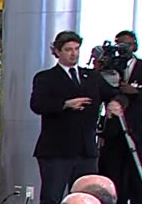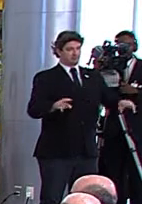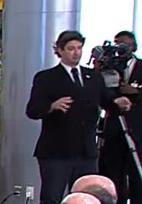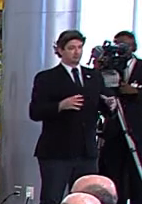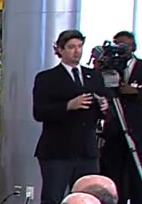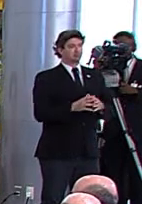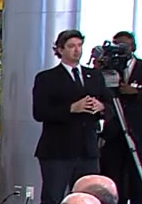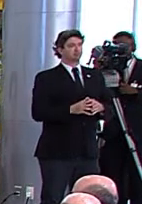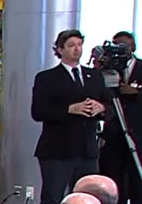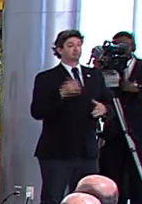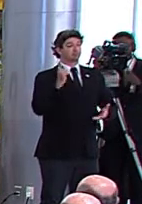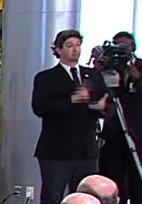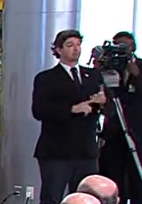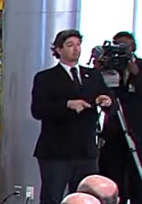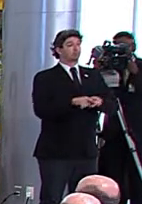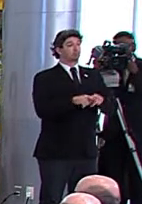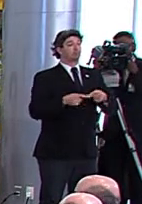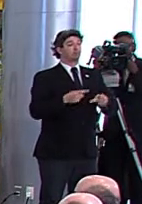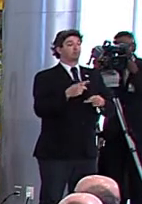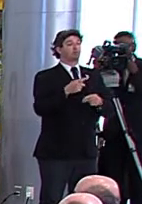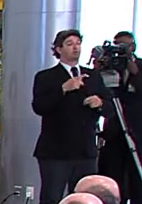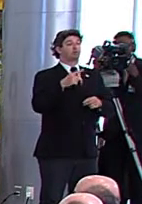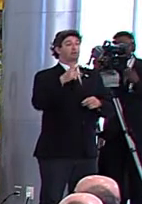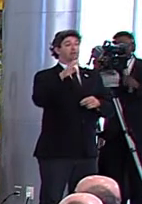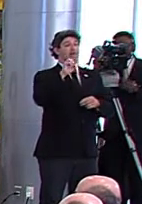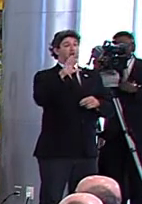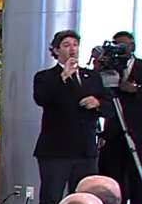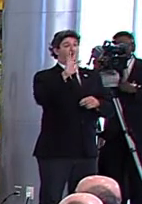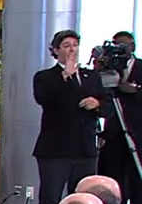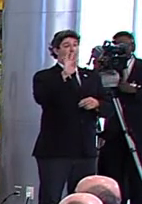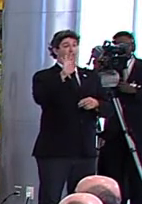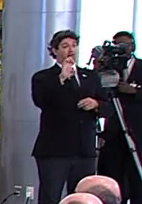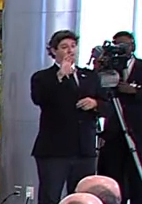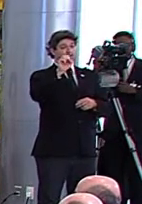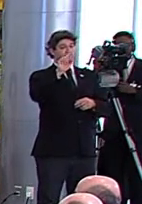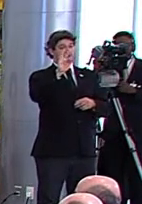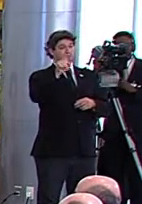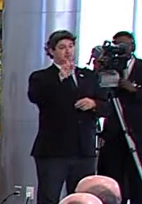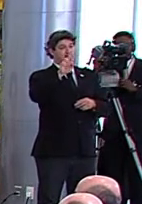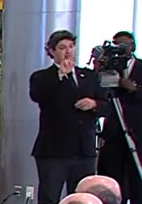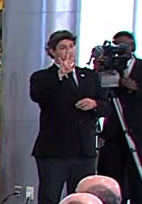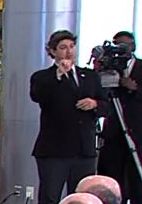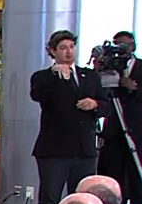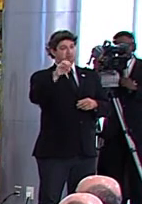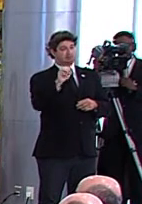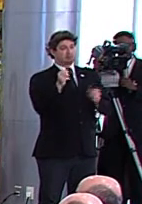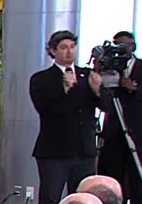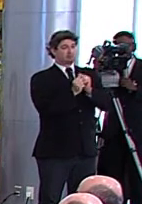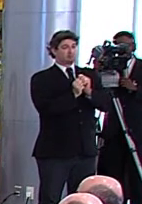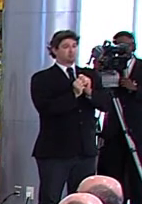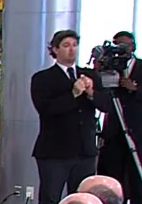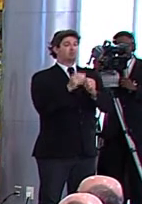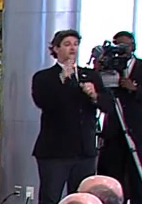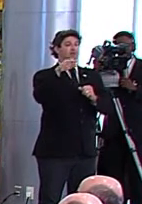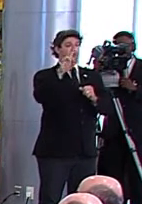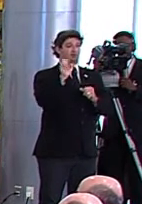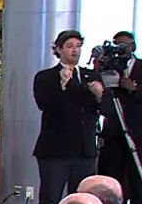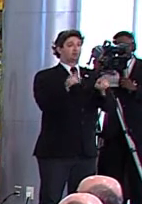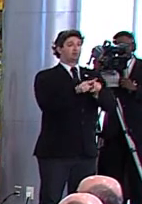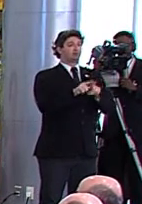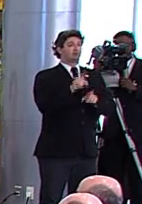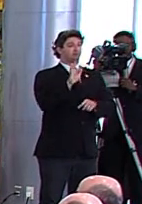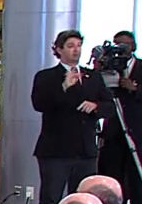da sociobiodiversidade e do Programa Ecoforte em Extrativismo, em parceria com o BNDES e a Fundação Banco do